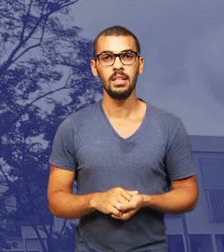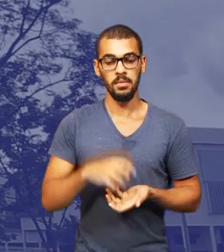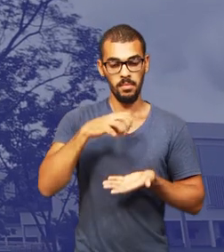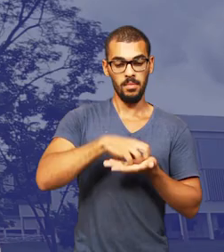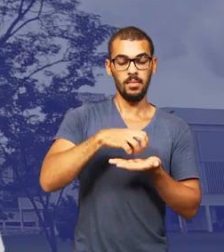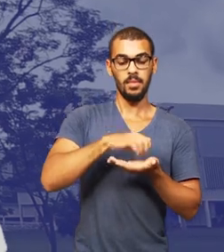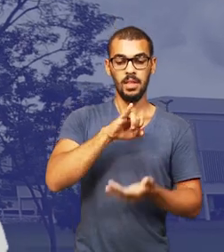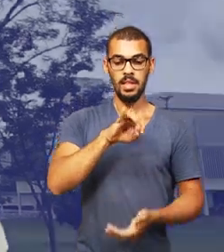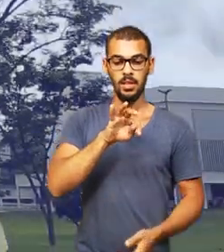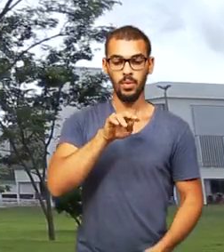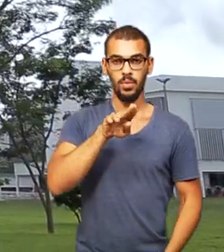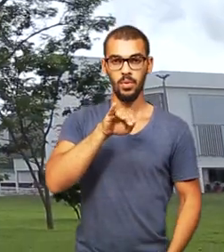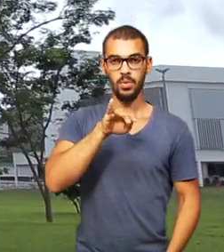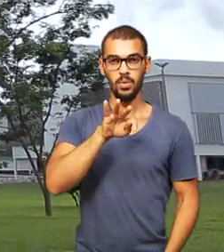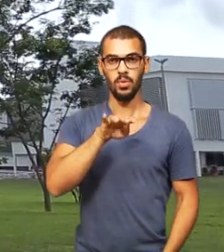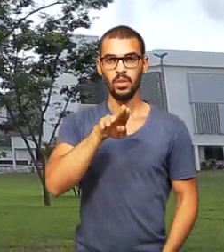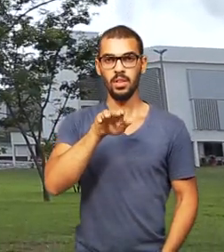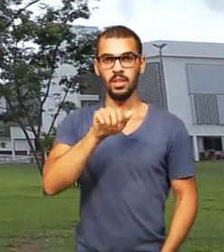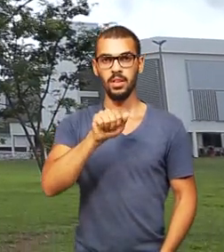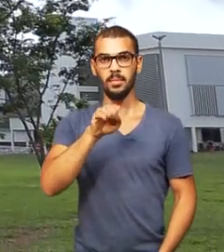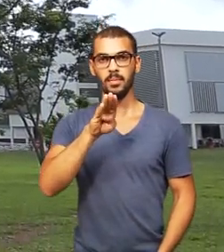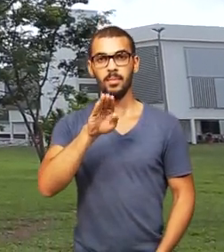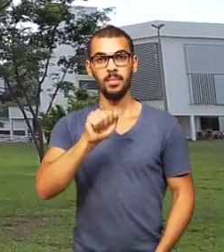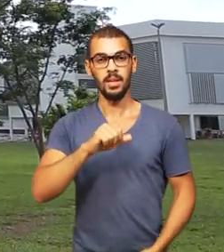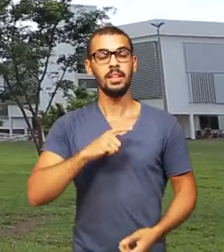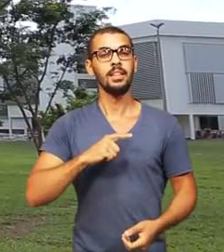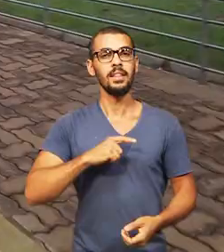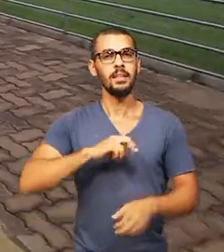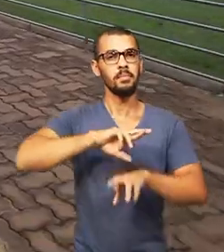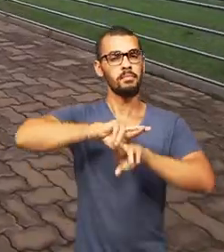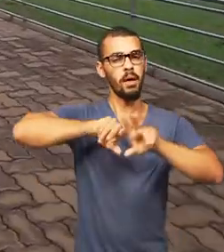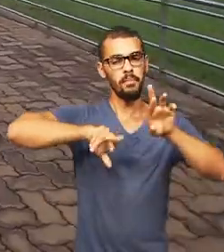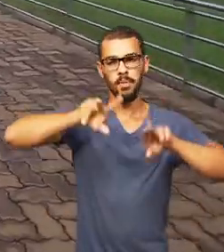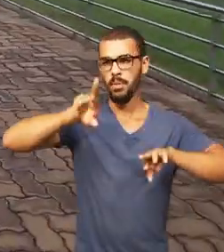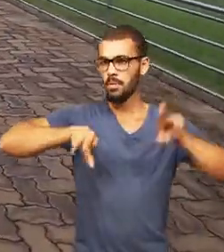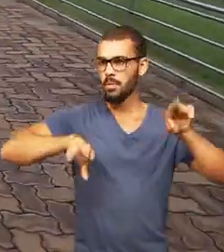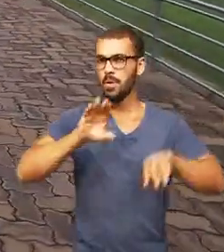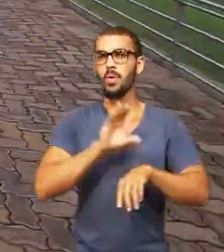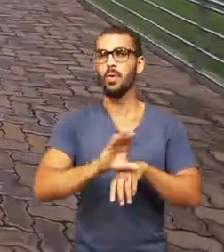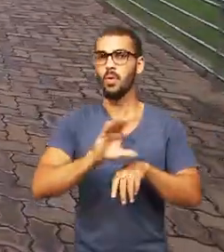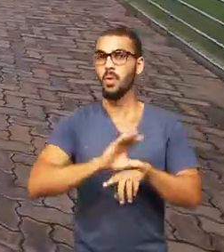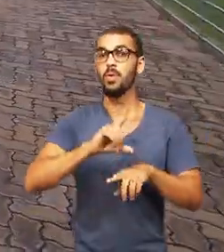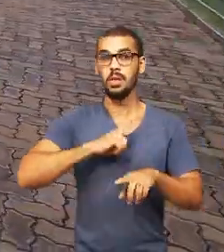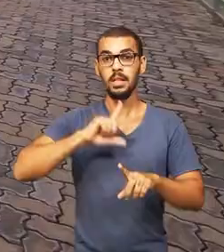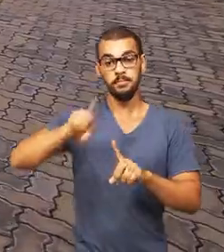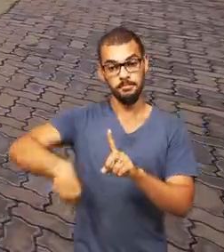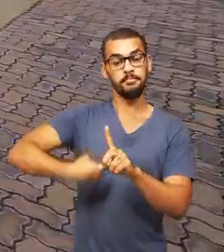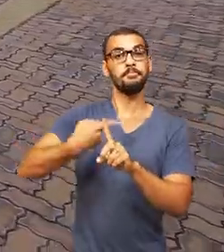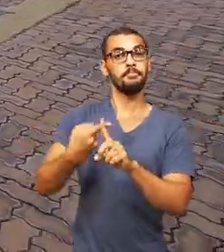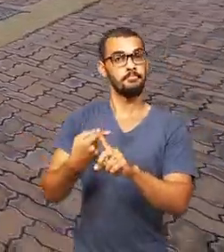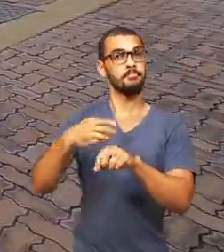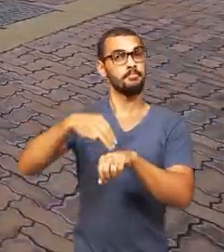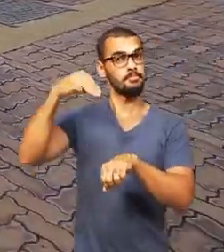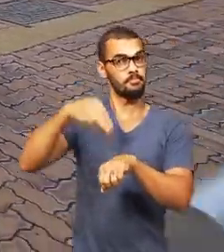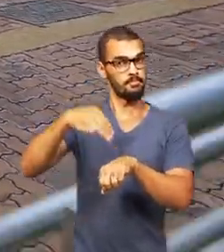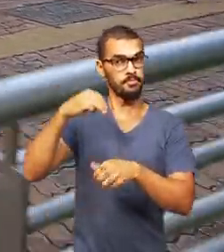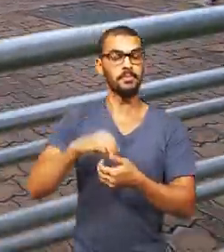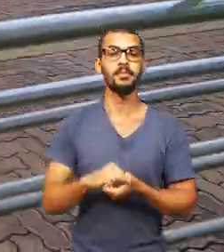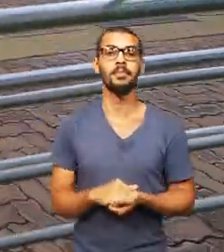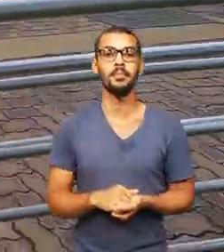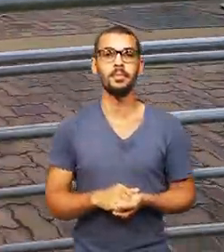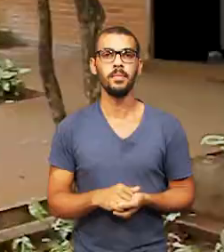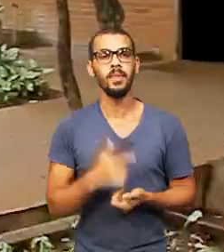campus Pontal, que fica em Ituiutaba, oferece 11 cursos de diferentes áreas do conhecimento e mais 2 cursos do mestrado.